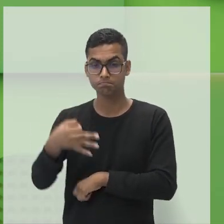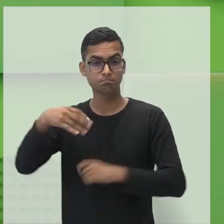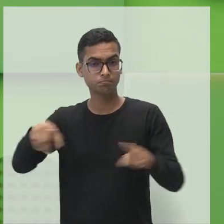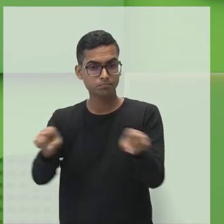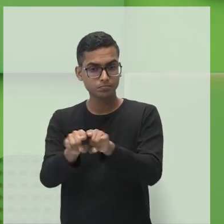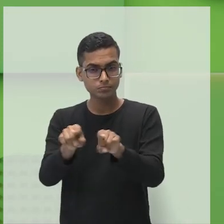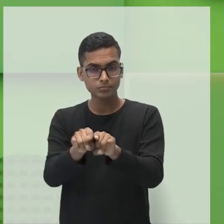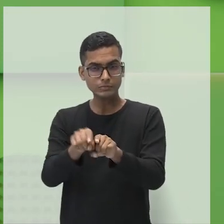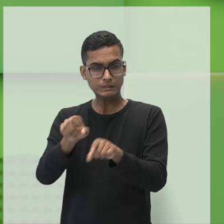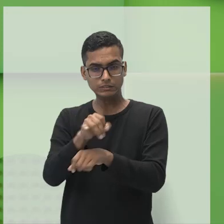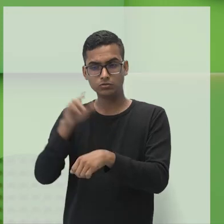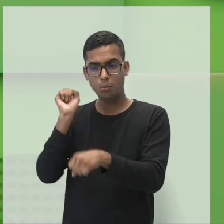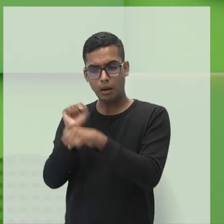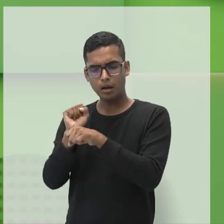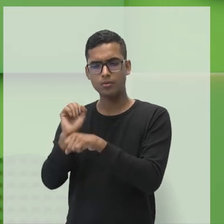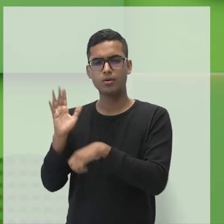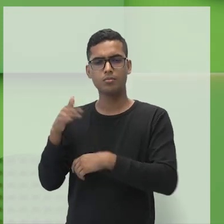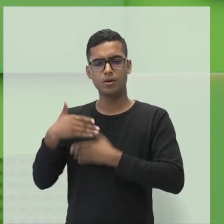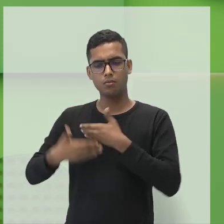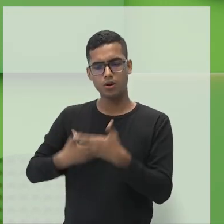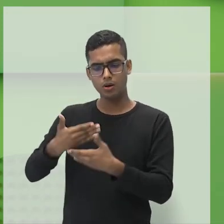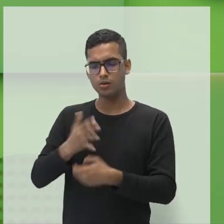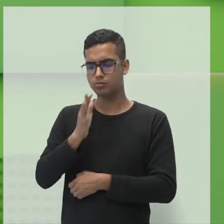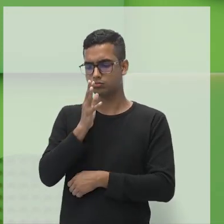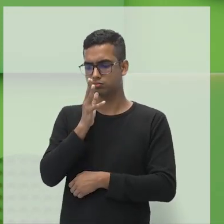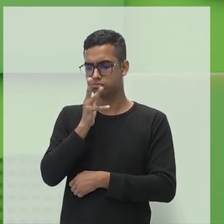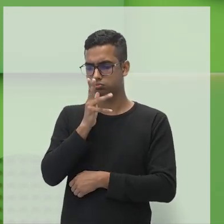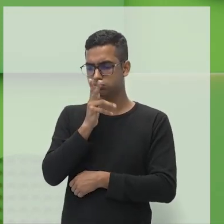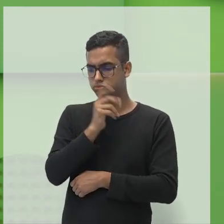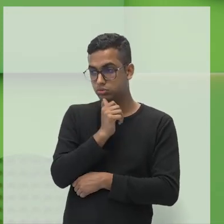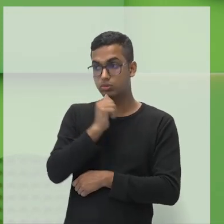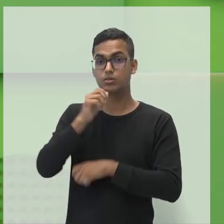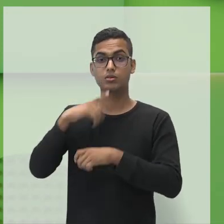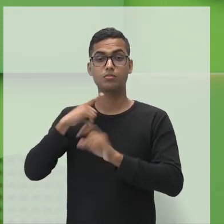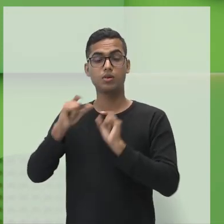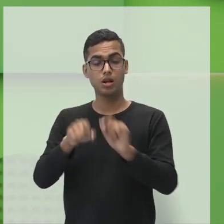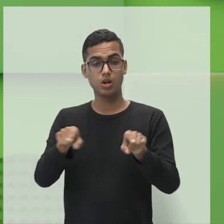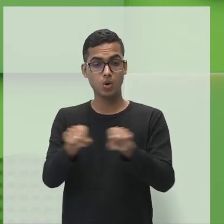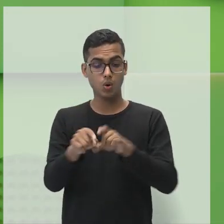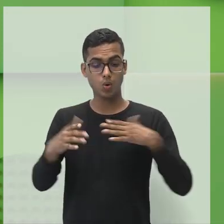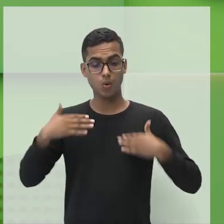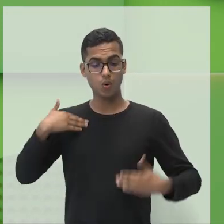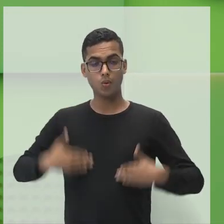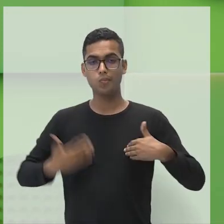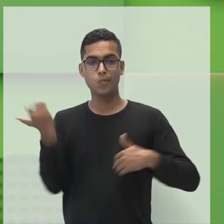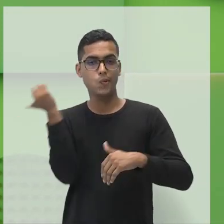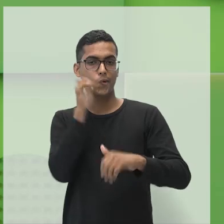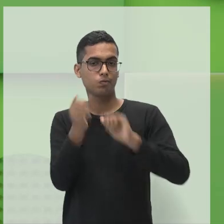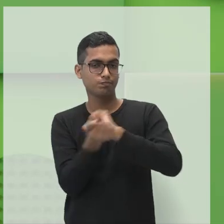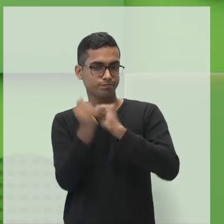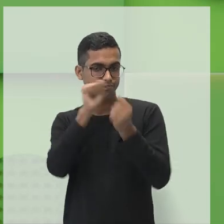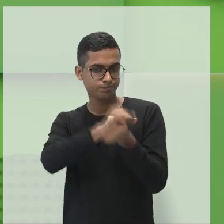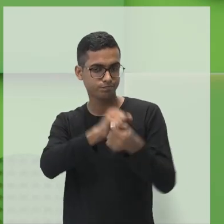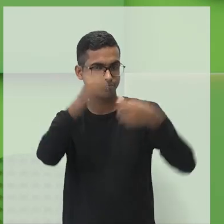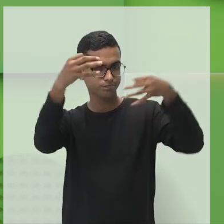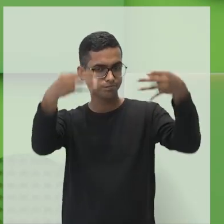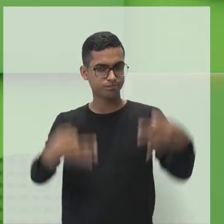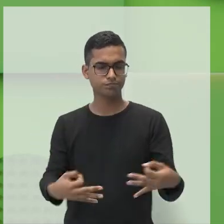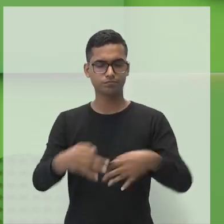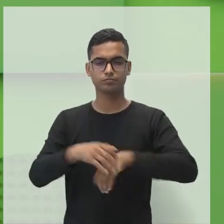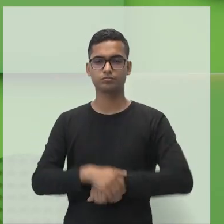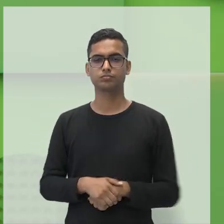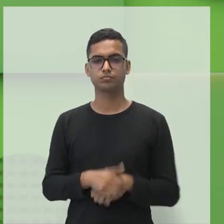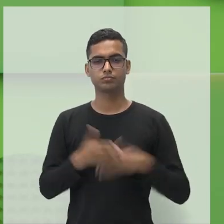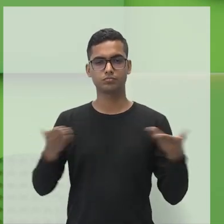fazer isso lentamente, né, para que o seu corpo dê aquele período de adaptação. E por falar em adaptação, nós temos